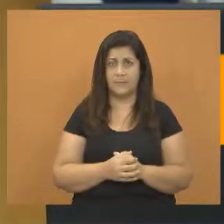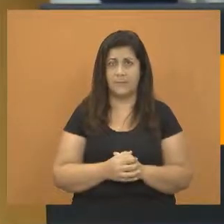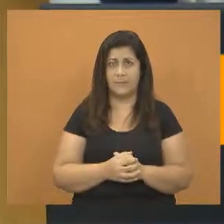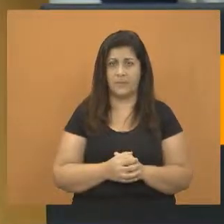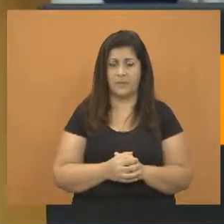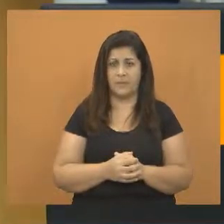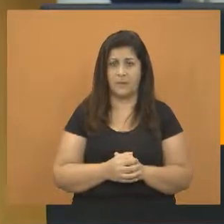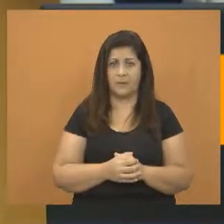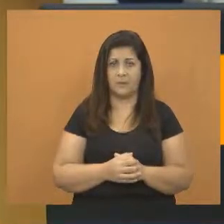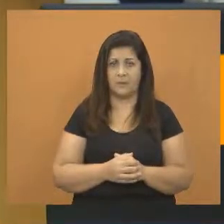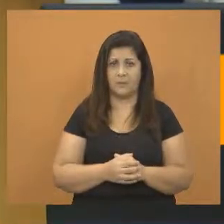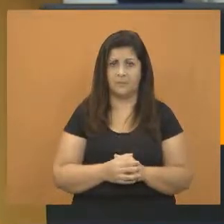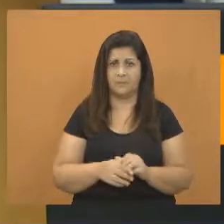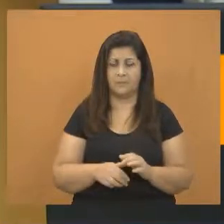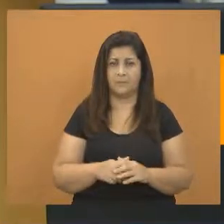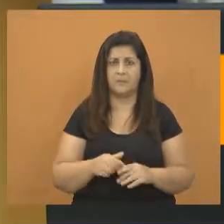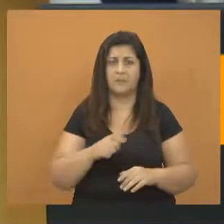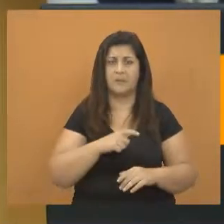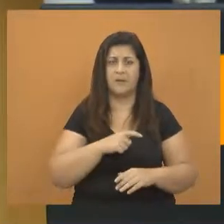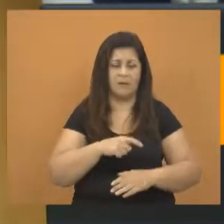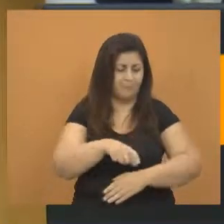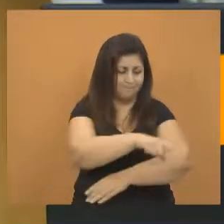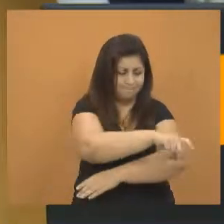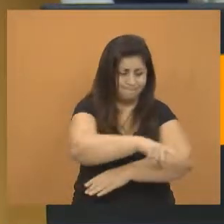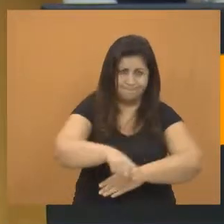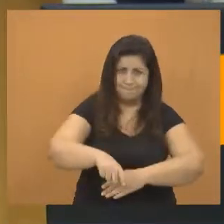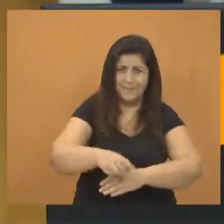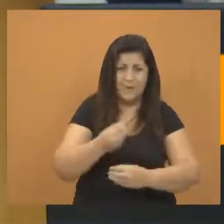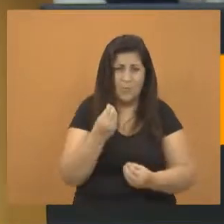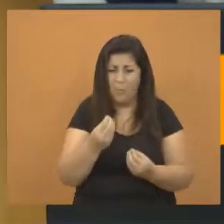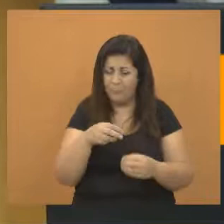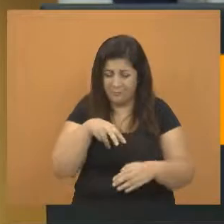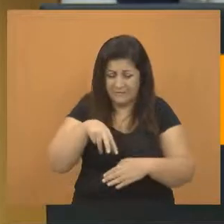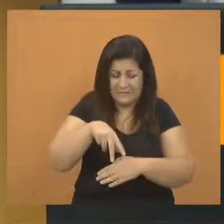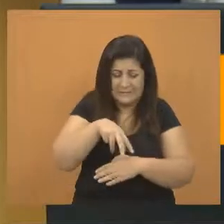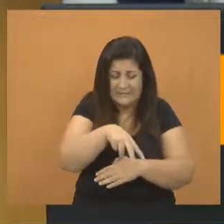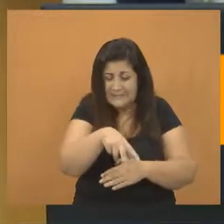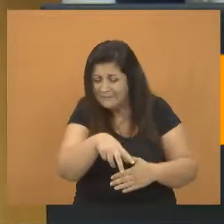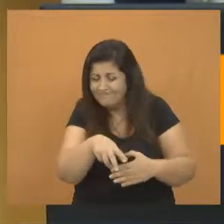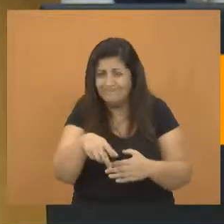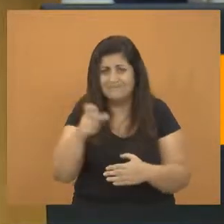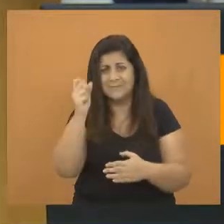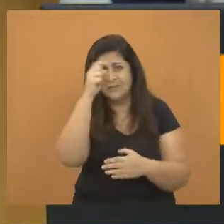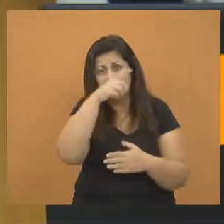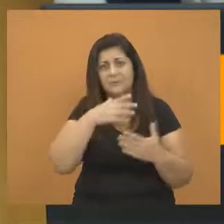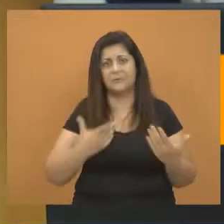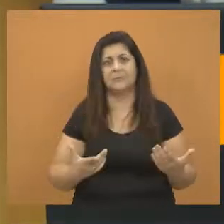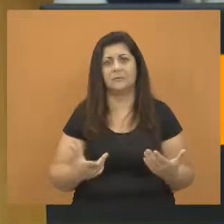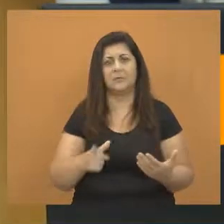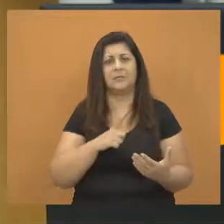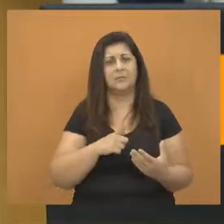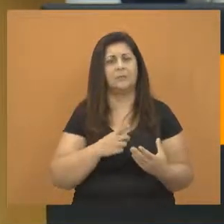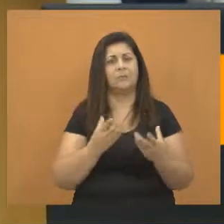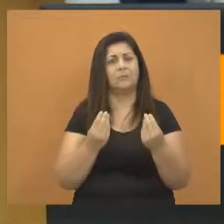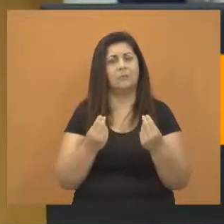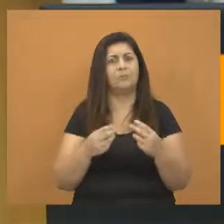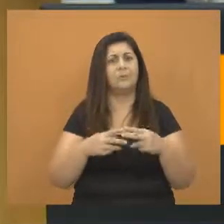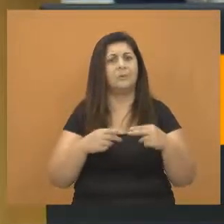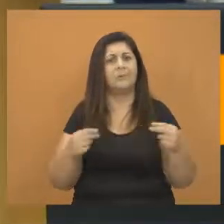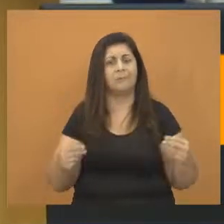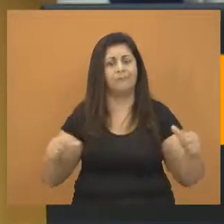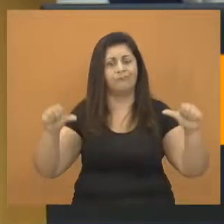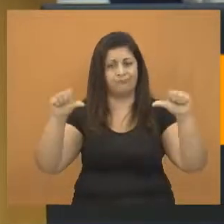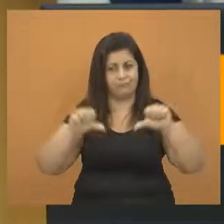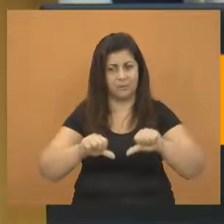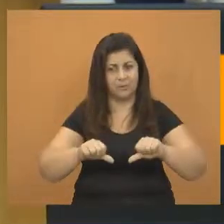Padre Eugênio tem um calçamento muito ruim para transitar. Então, tem muitas coisas desfavoráveis. Então, faltou